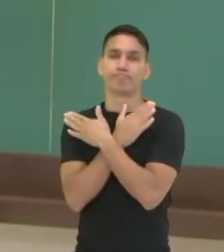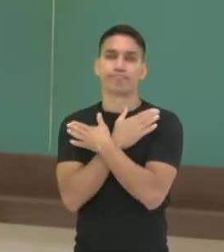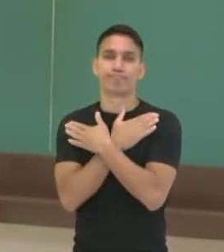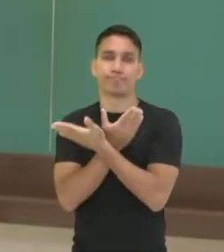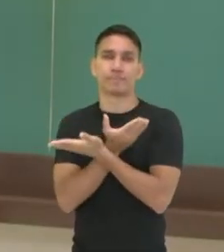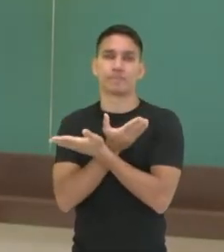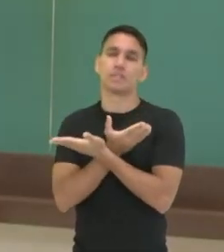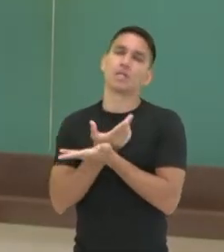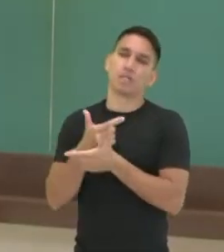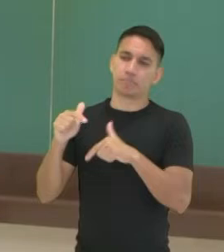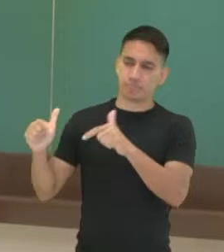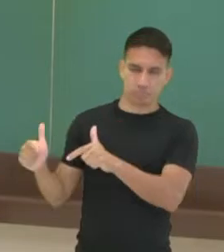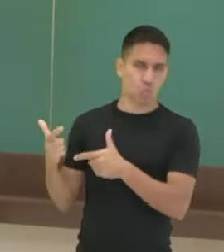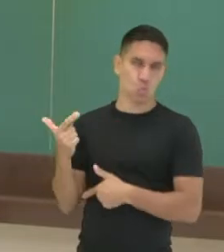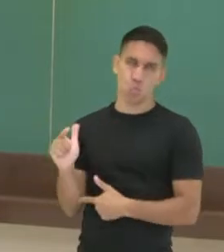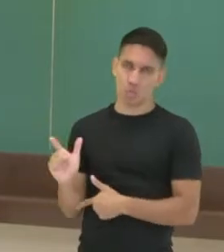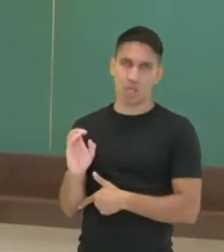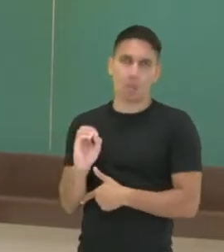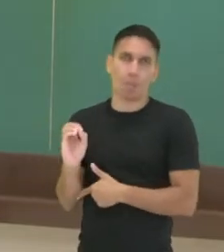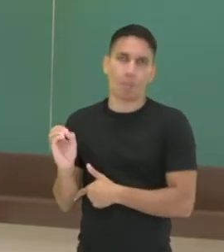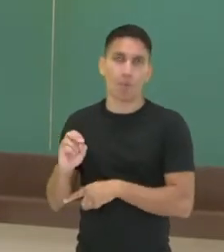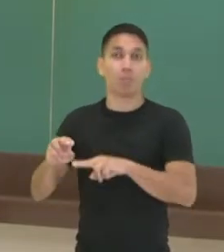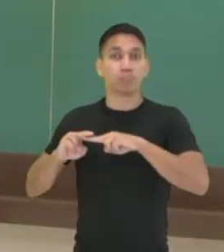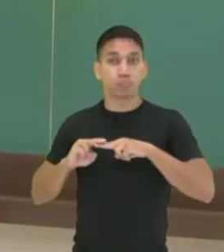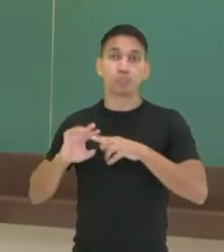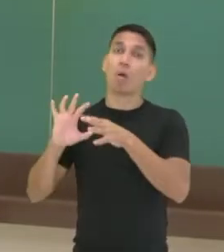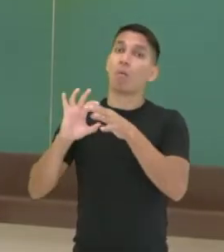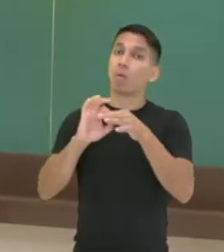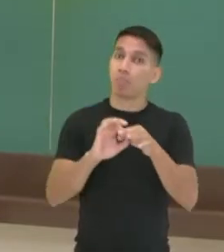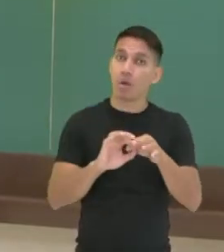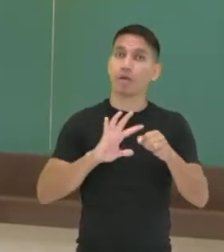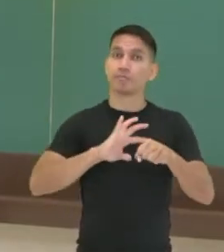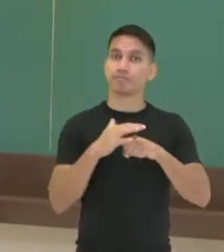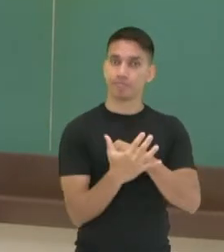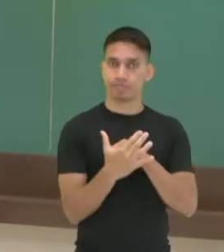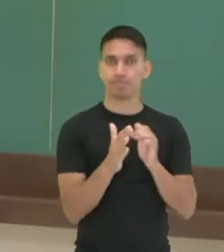o que também está relacionado ao contexto da pandemia.